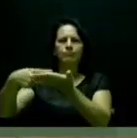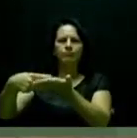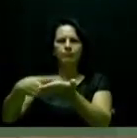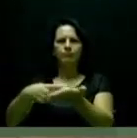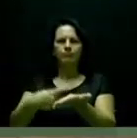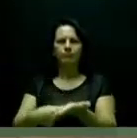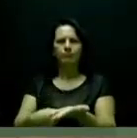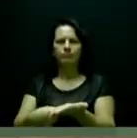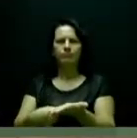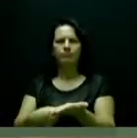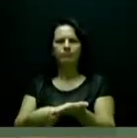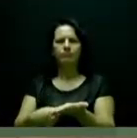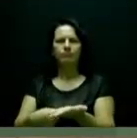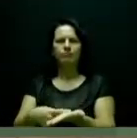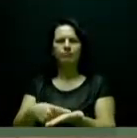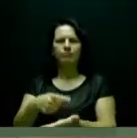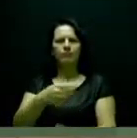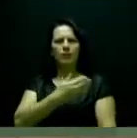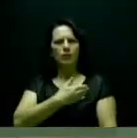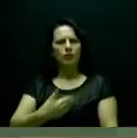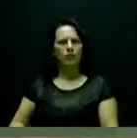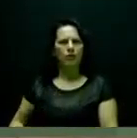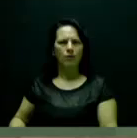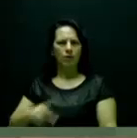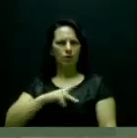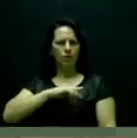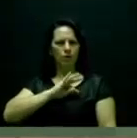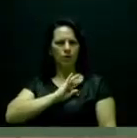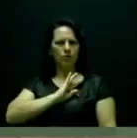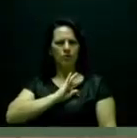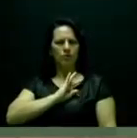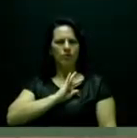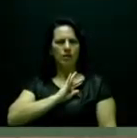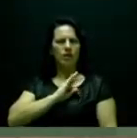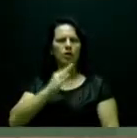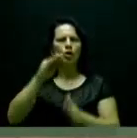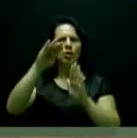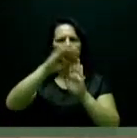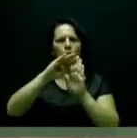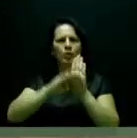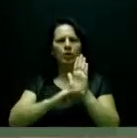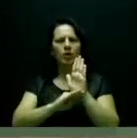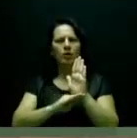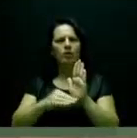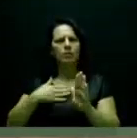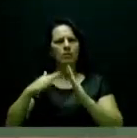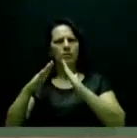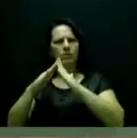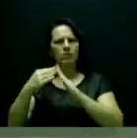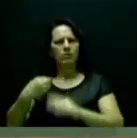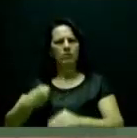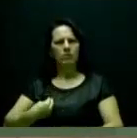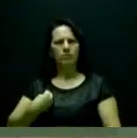tamanho. E governo do PT, governo federal do PT, né? Cadê o programa Minha Casa Minha Vida?